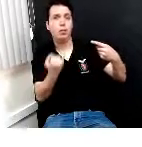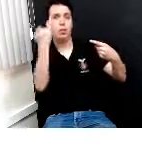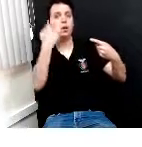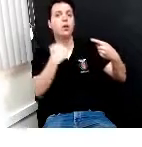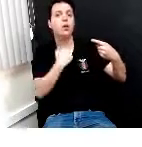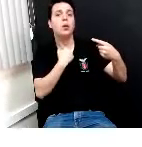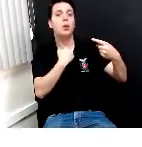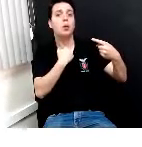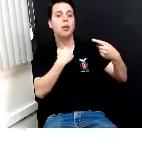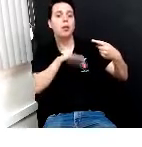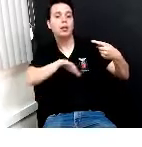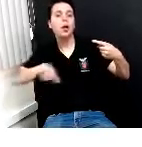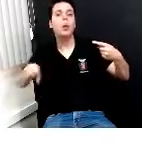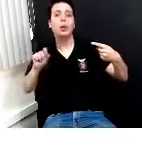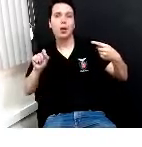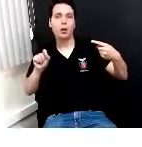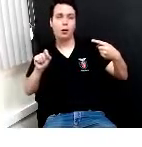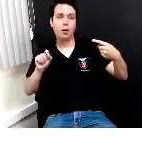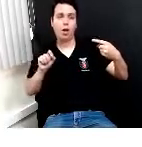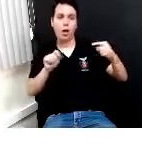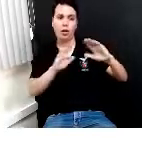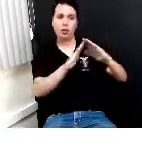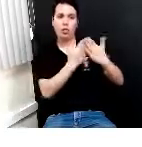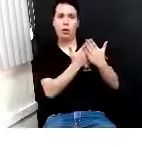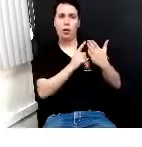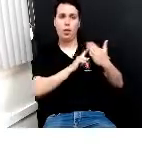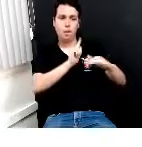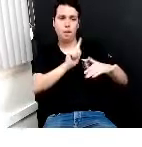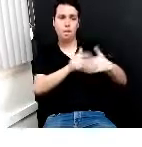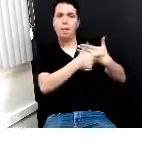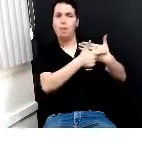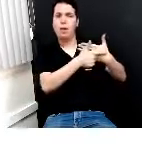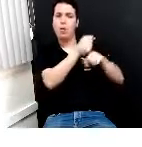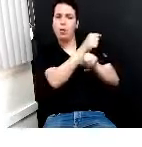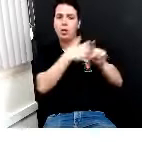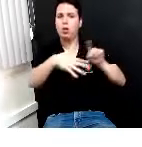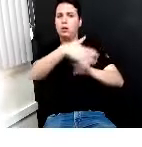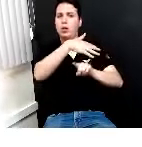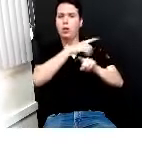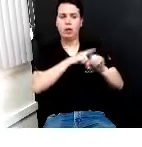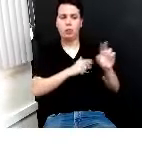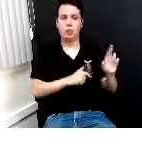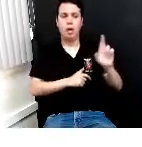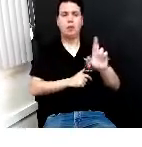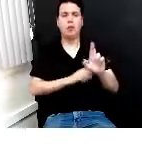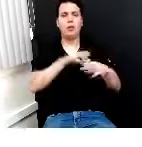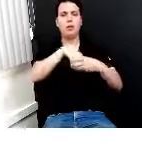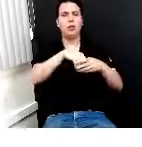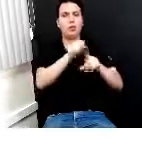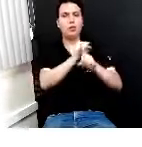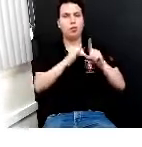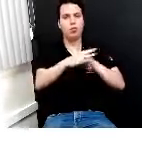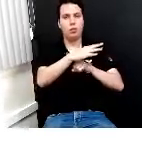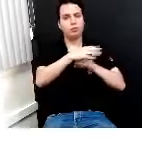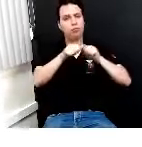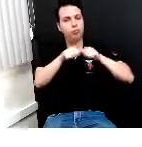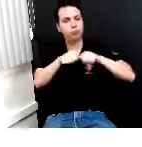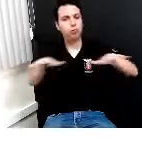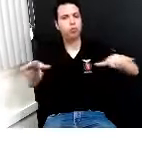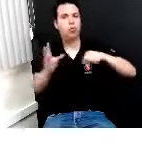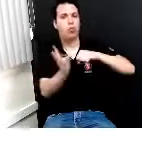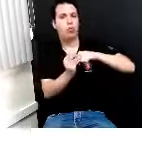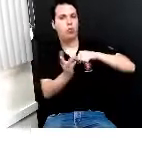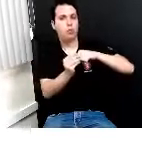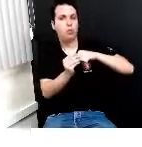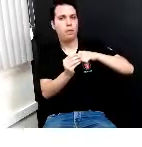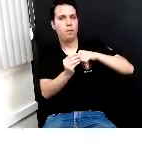social que a escola representa, né? A escola, ela é uma instância socializadora do conhecimento, e nós temos agora, nesse momento, um processo